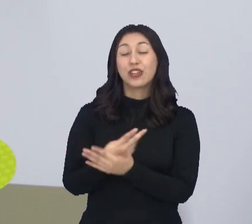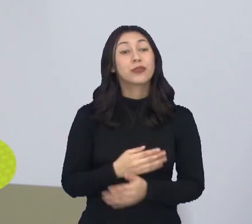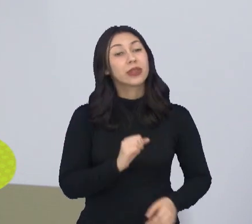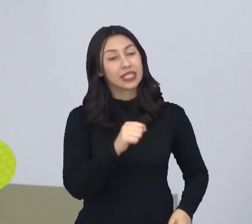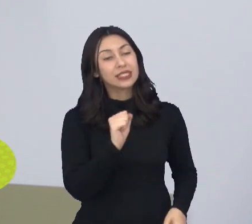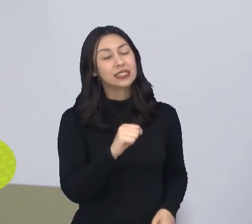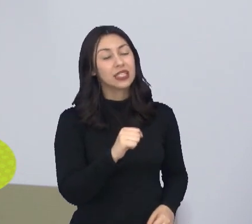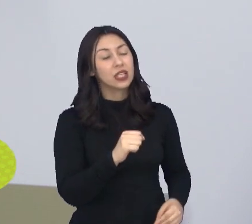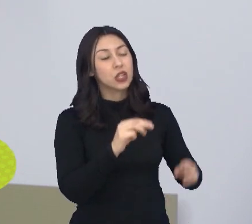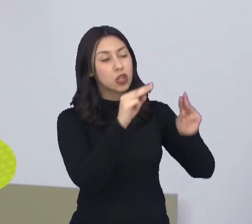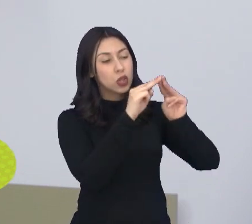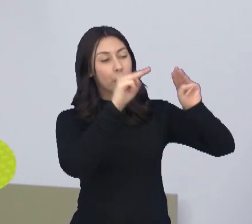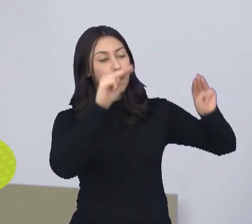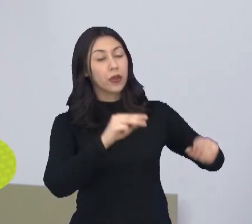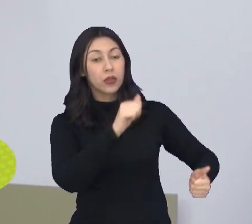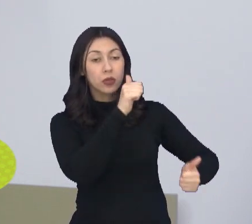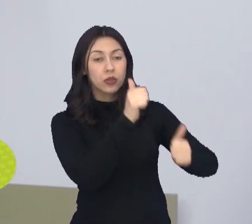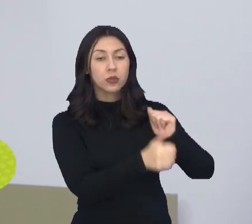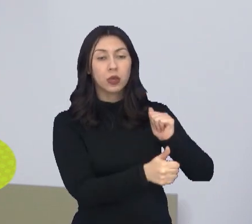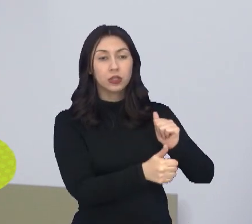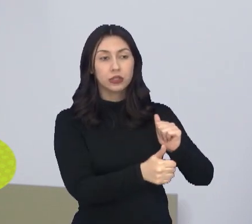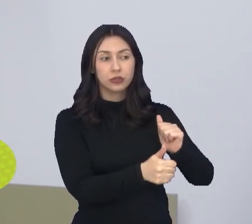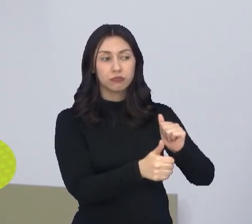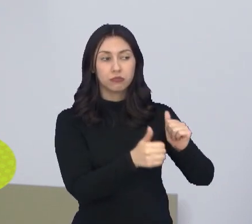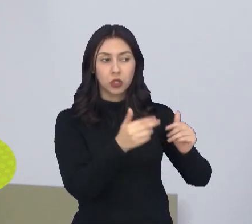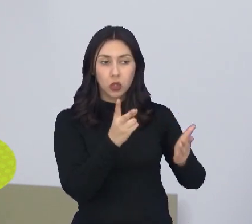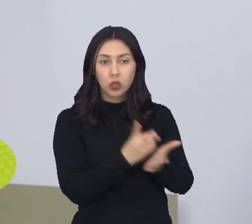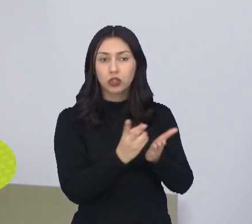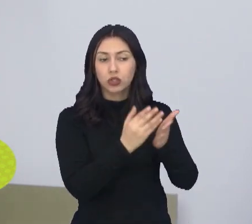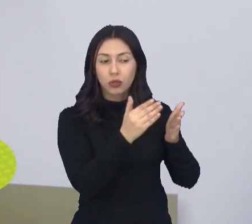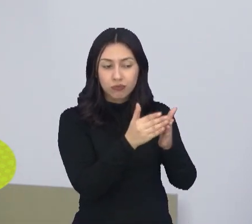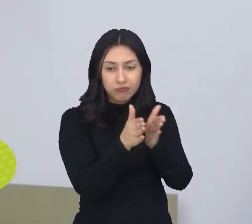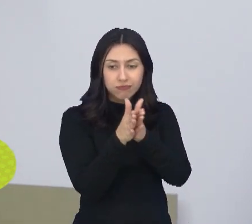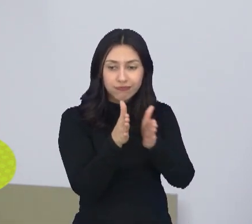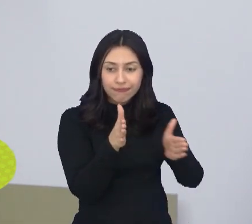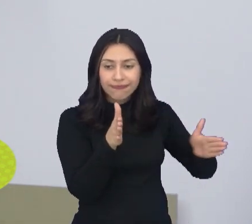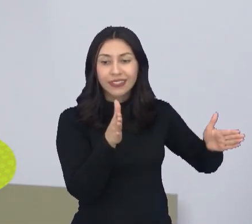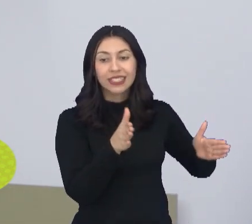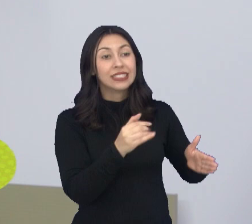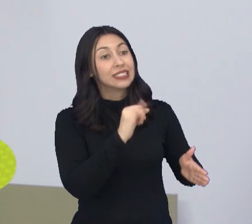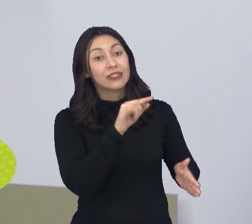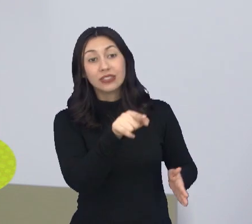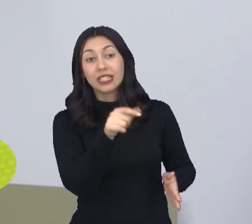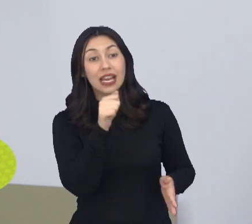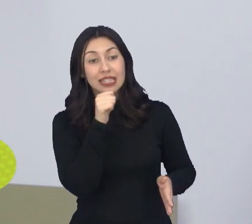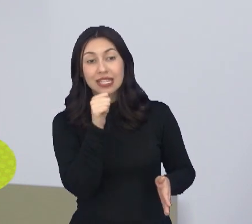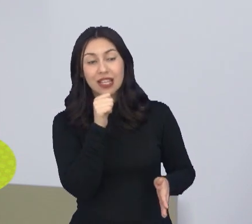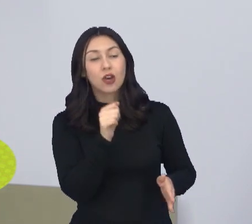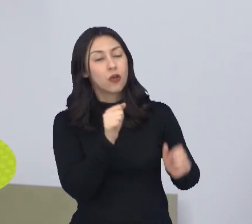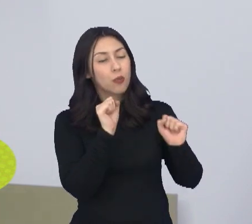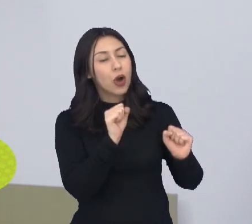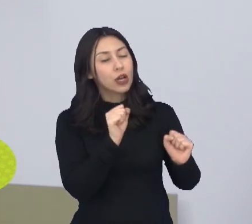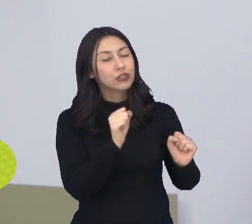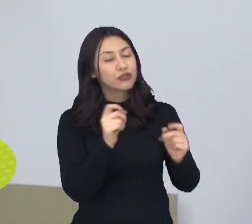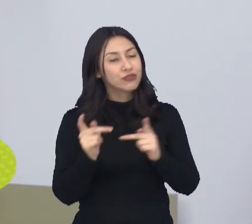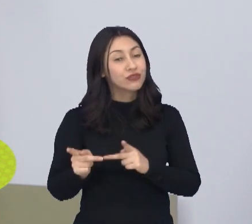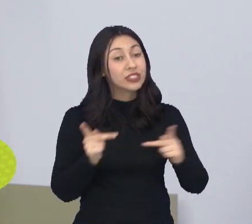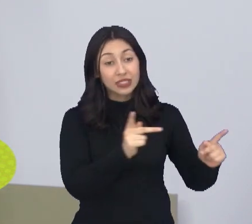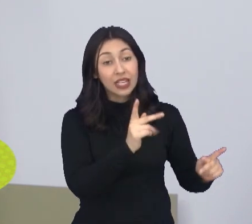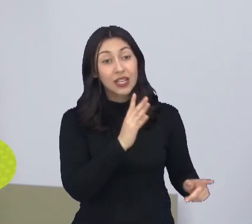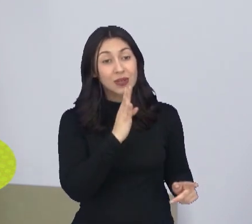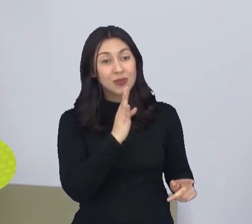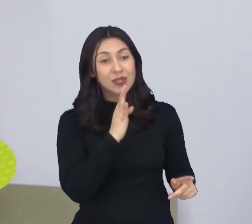Martins Pereira, foi prorrogada, não sei até quando vai dar, mas dá ainda, para quem não foi ainda, dá para visitar e conhecer um pouco